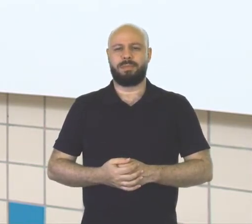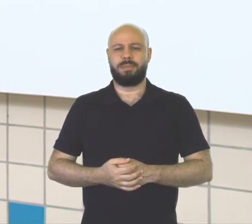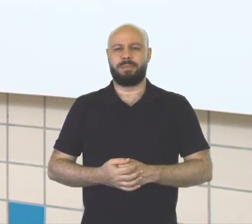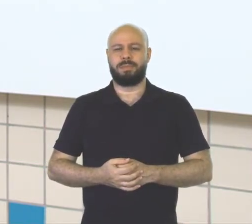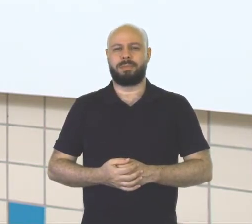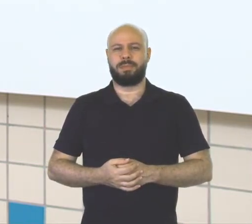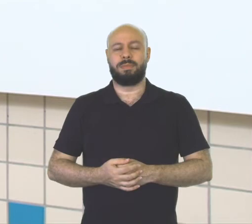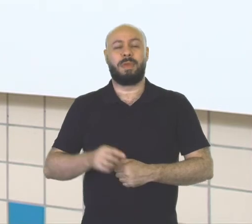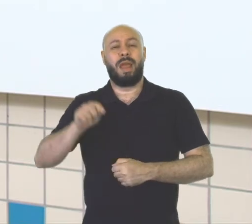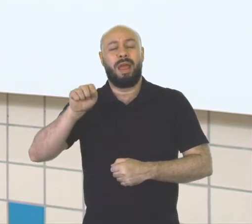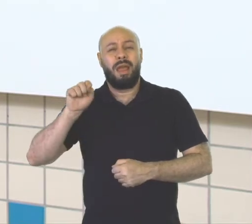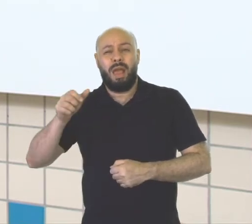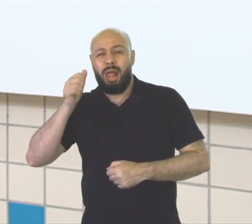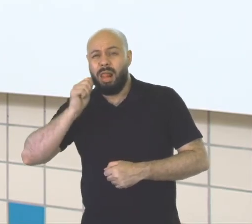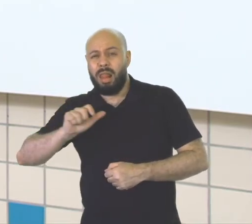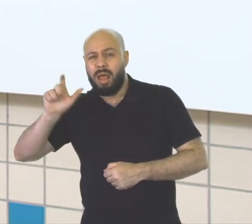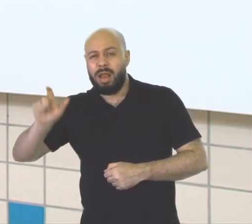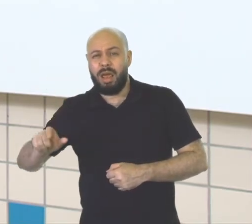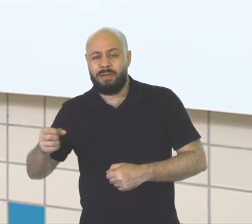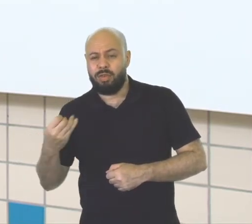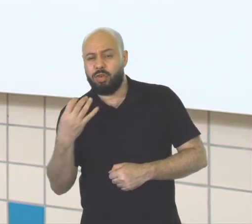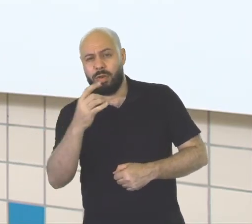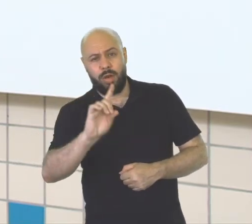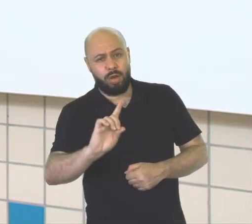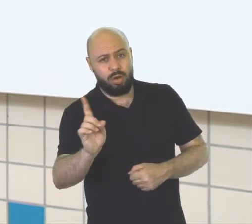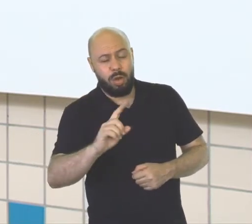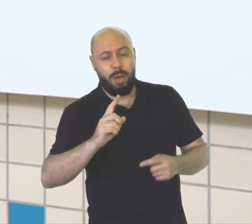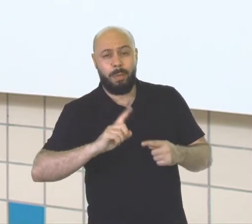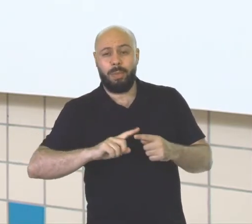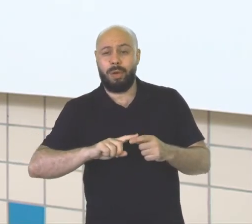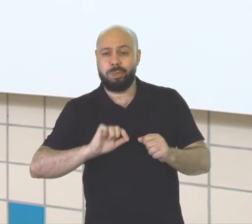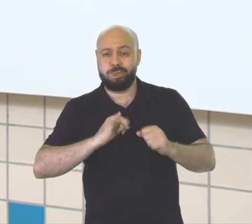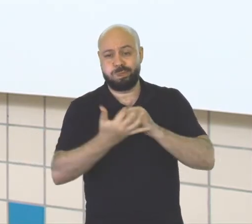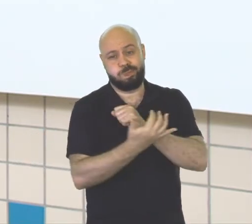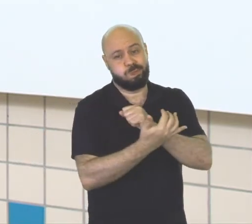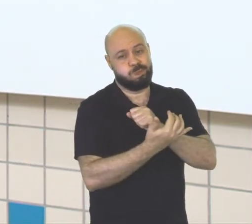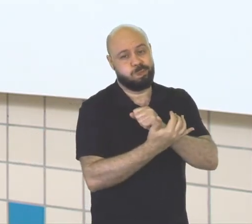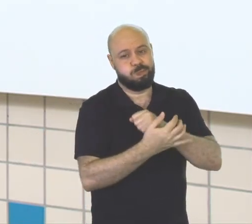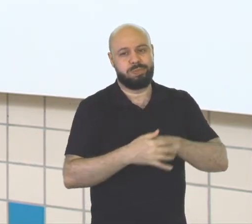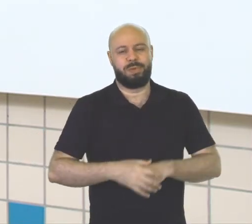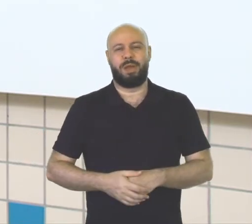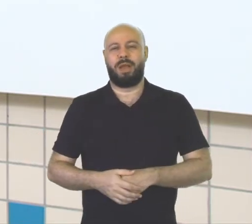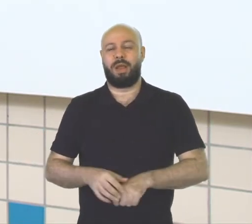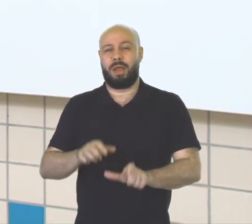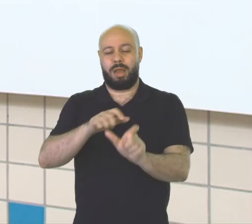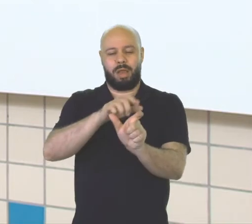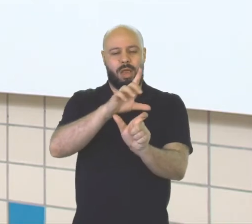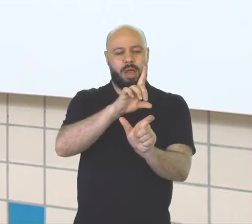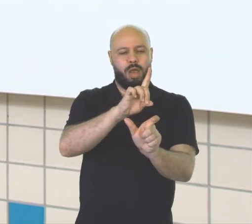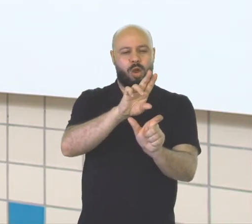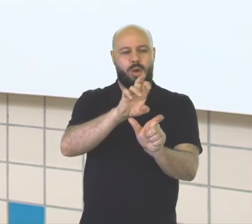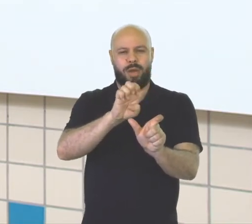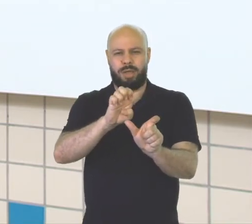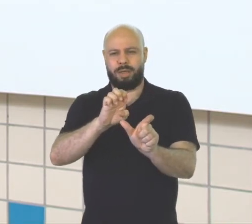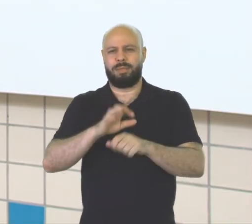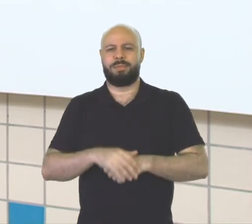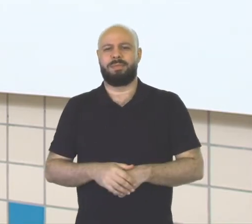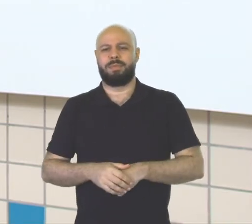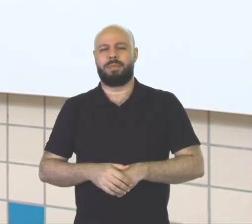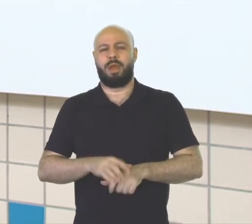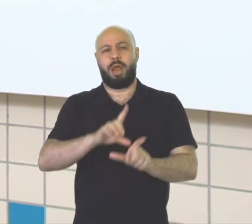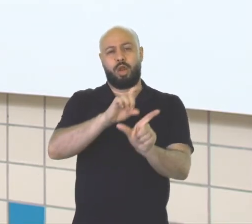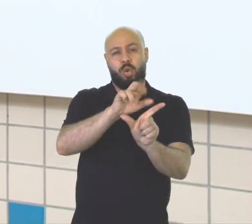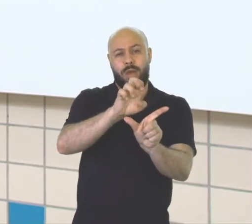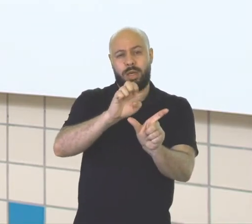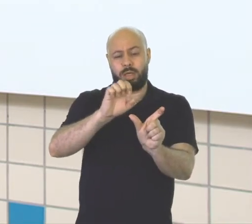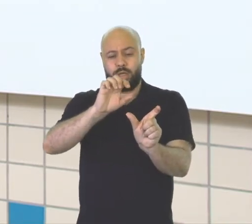not going to travel due to coronavirus. Is not é aquilo que eu